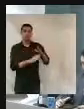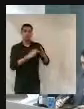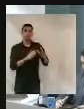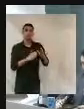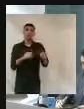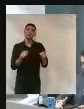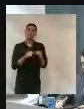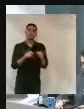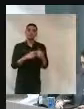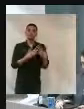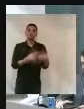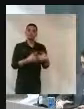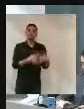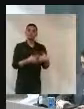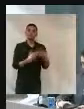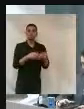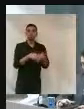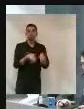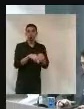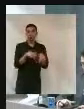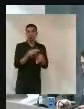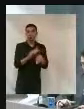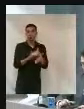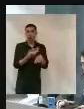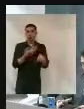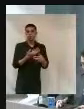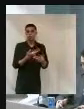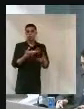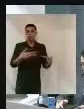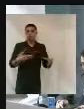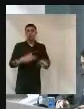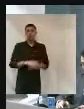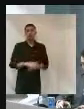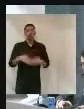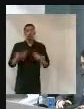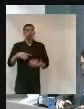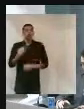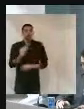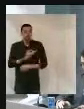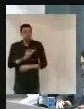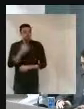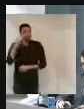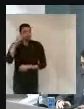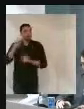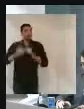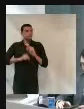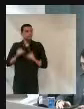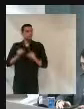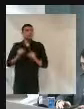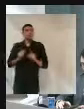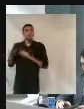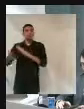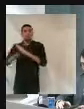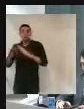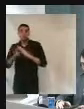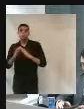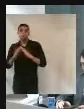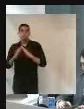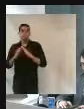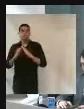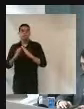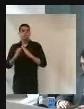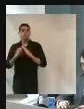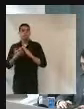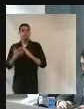material. Né? Então, as propostas seriam certificados para essas empresas que adquirem a